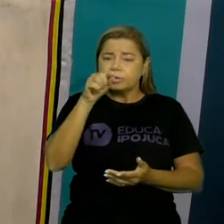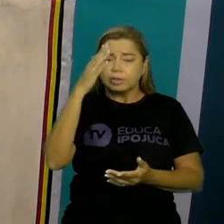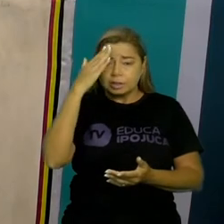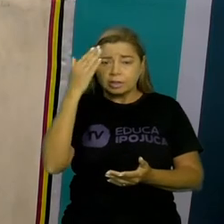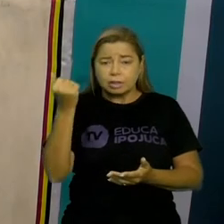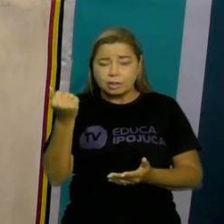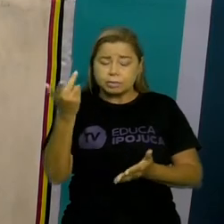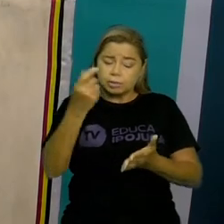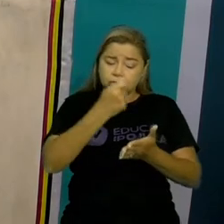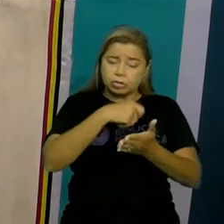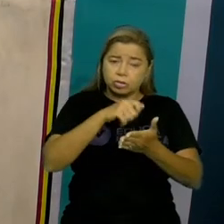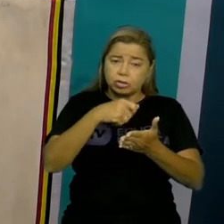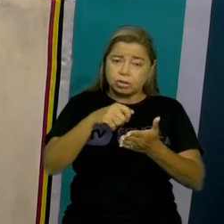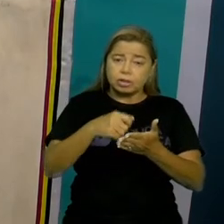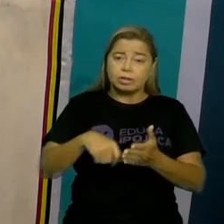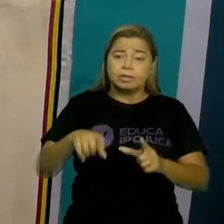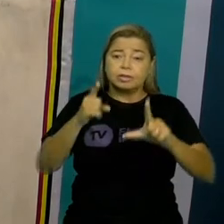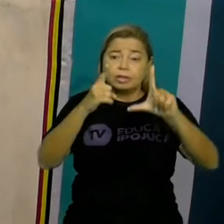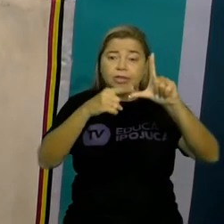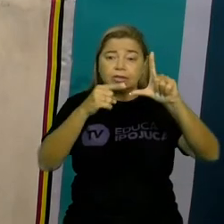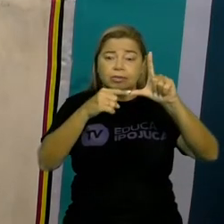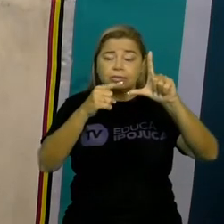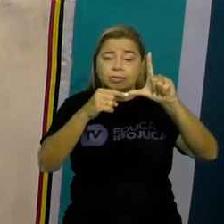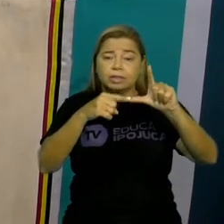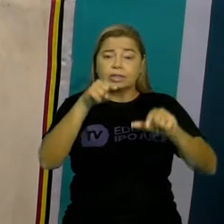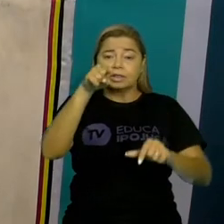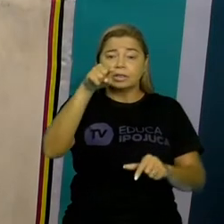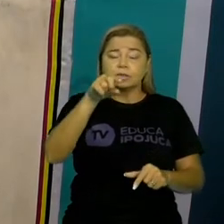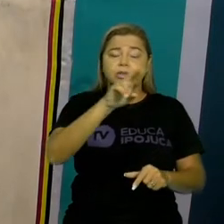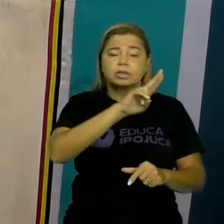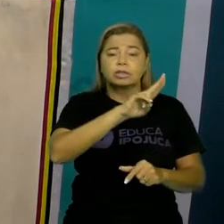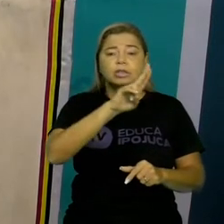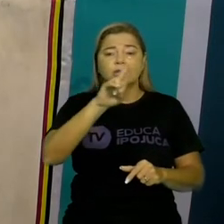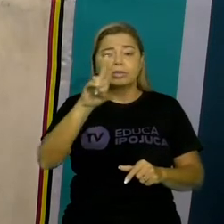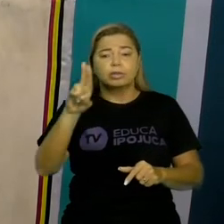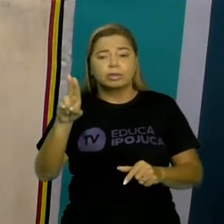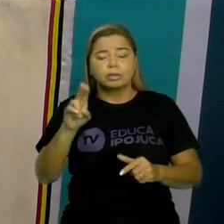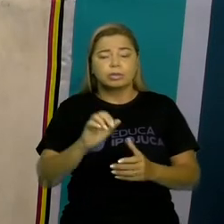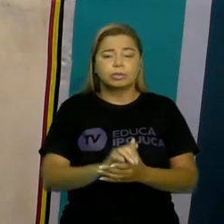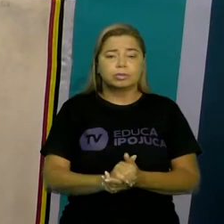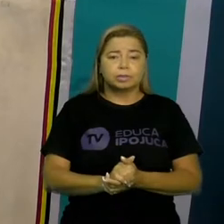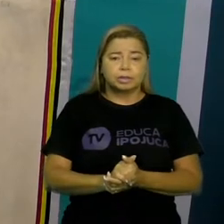uma que forma o nome de vocês. Então, a tia Carla vai escrever aqui letrinha C,